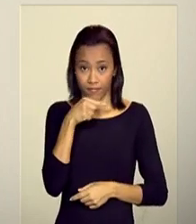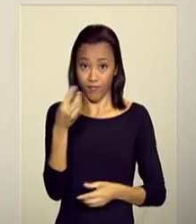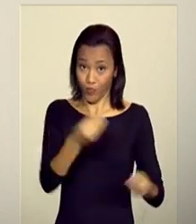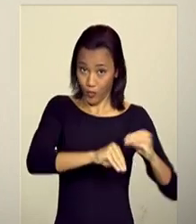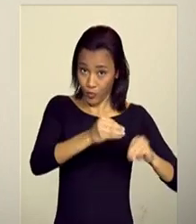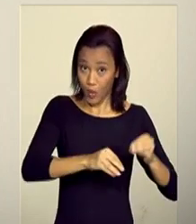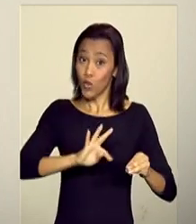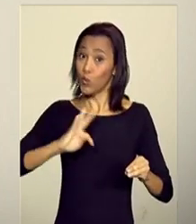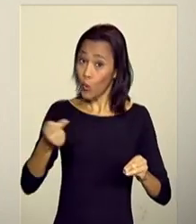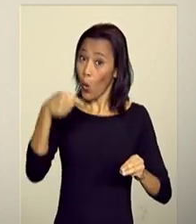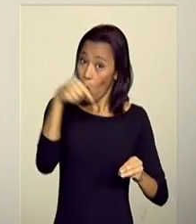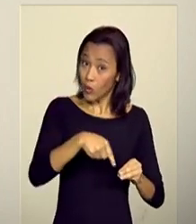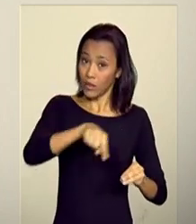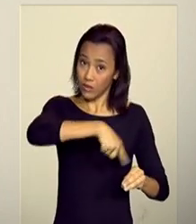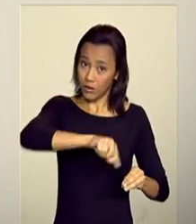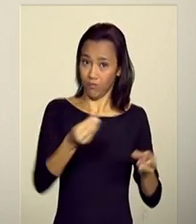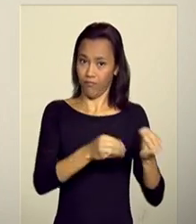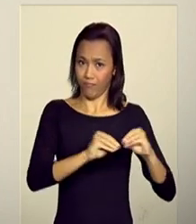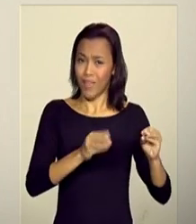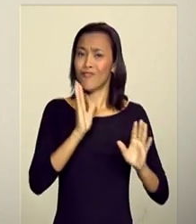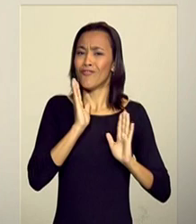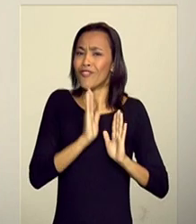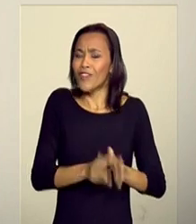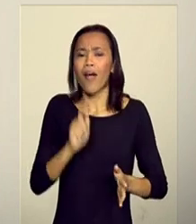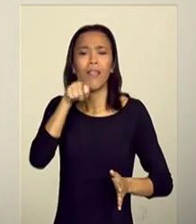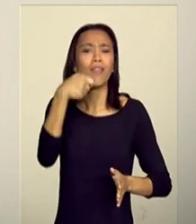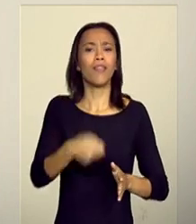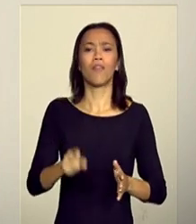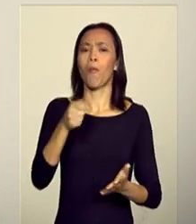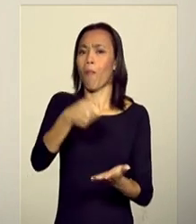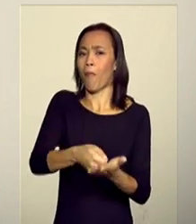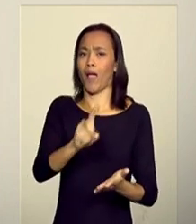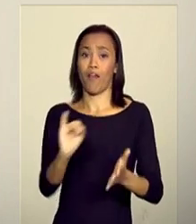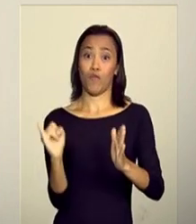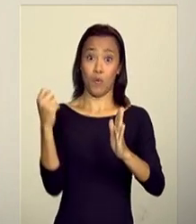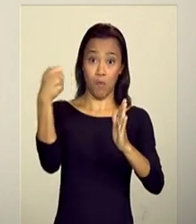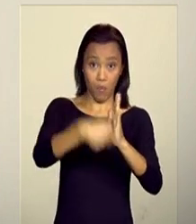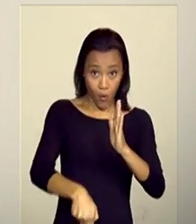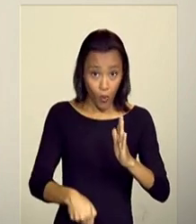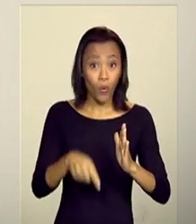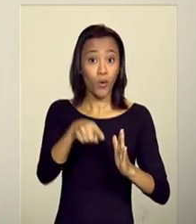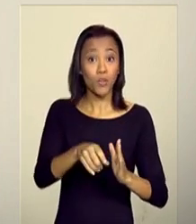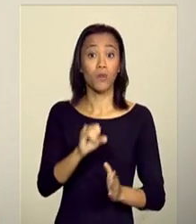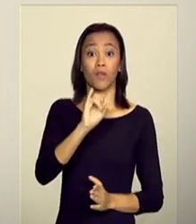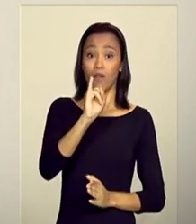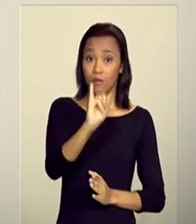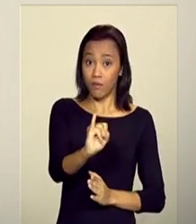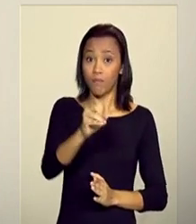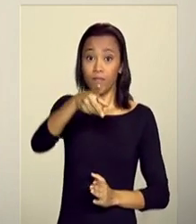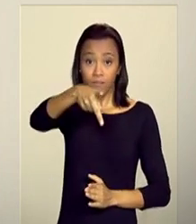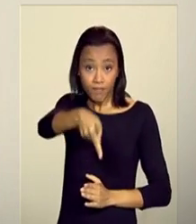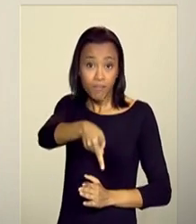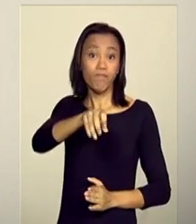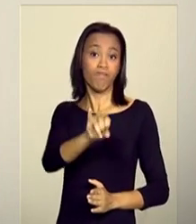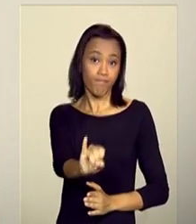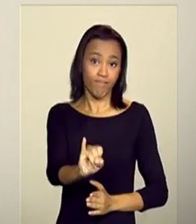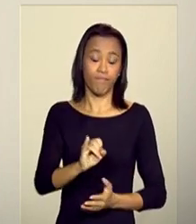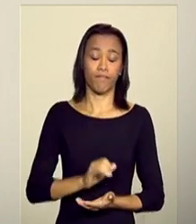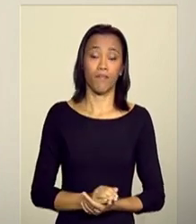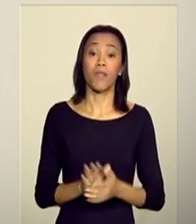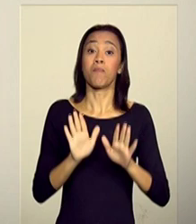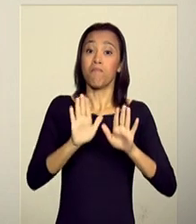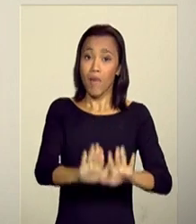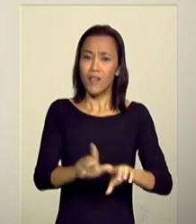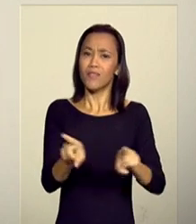dentes boa parte desse produtos já não pagava o imposto sobre produtos industrializados o IPI